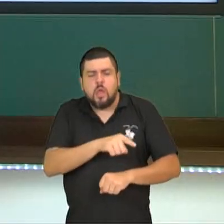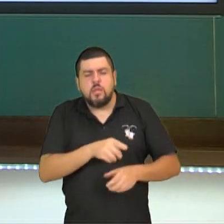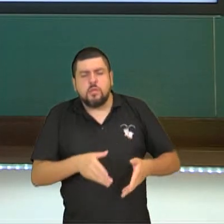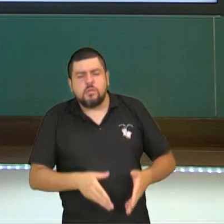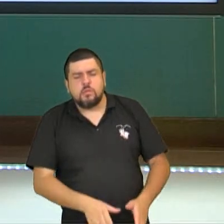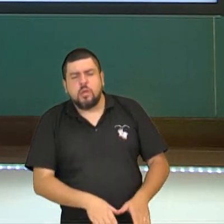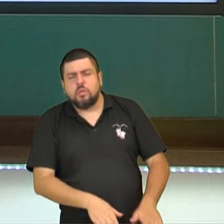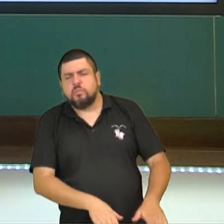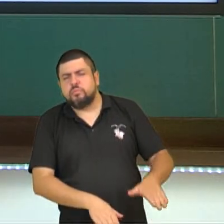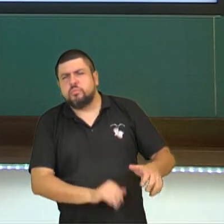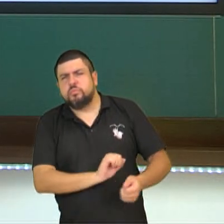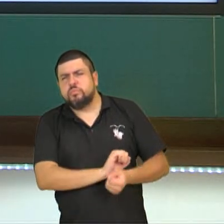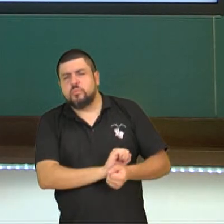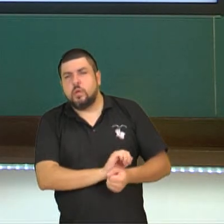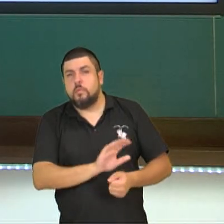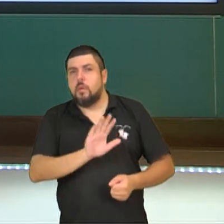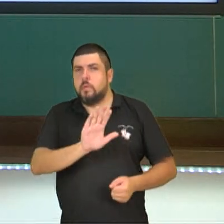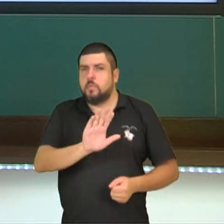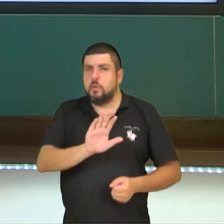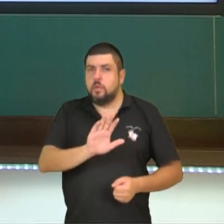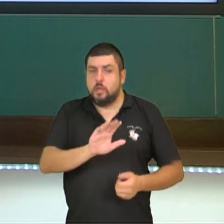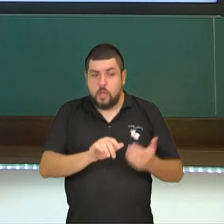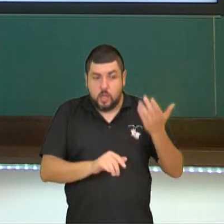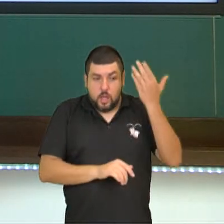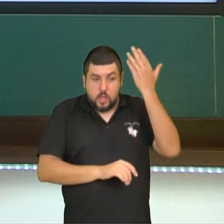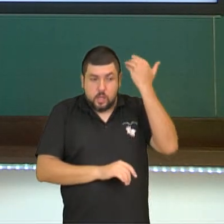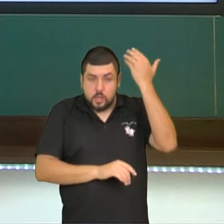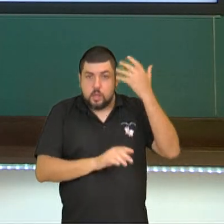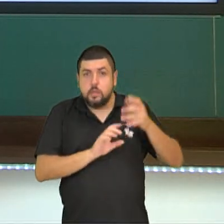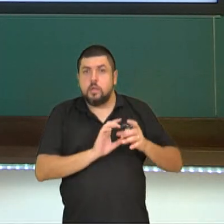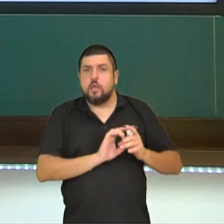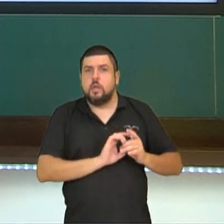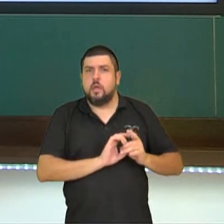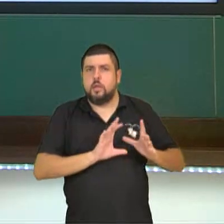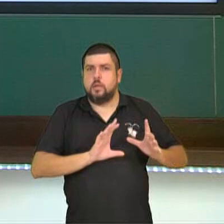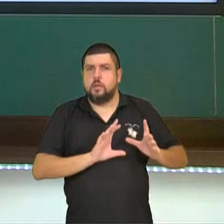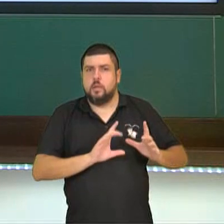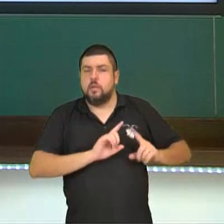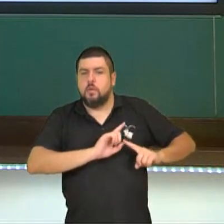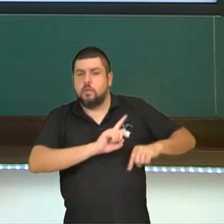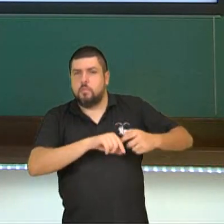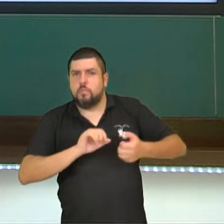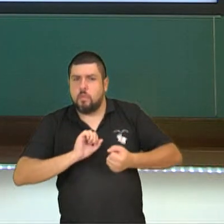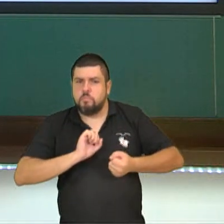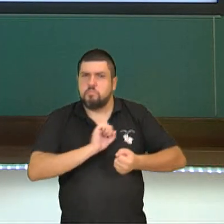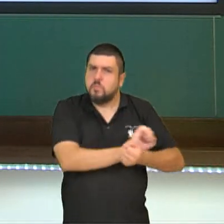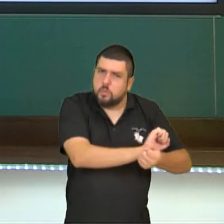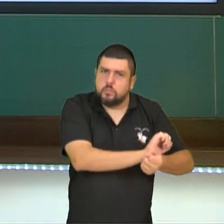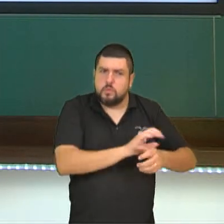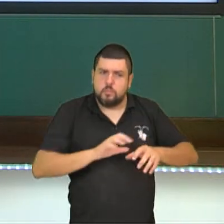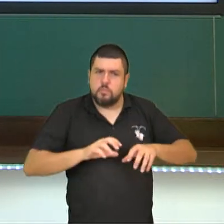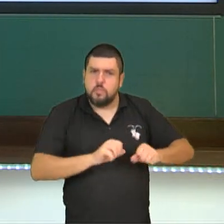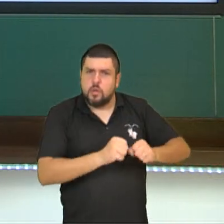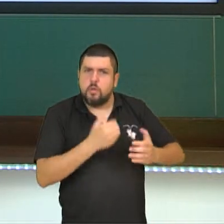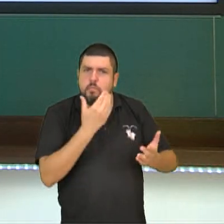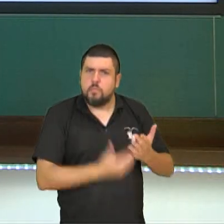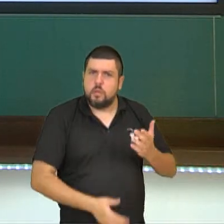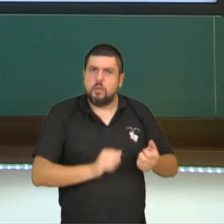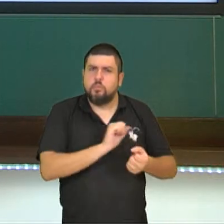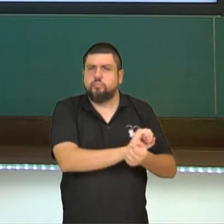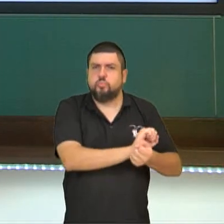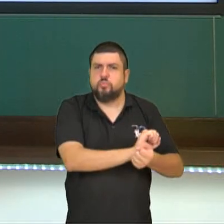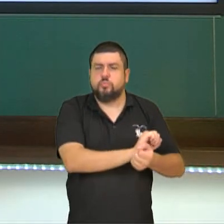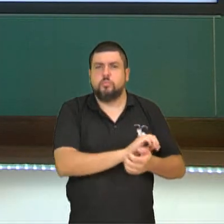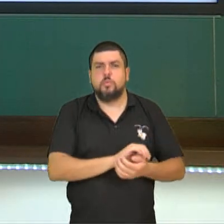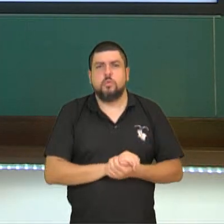palavra escravizado, você consegue entender, opa, ela foi escravizada, ninguém nasceu para ser escravo. Ela foi